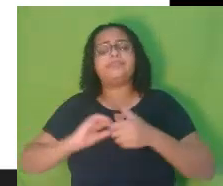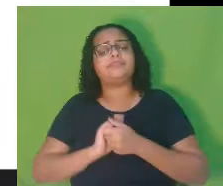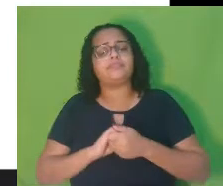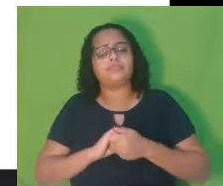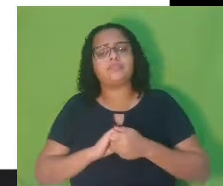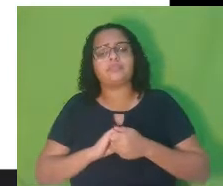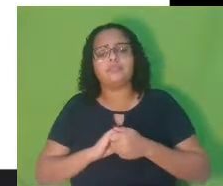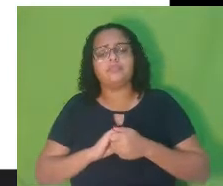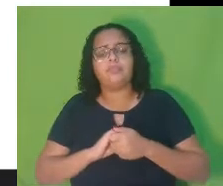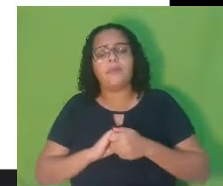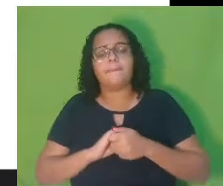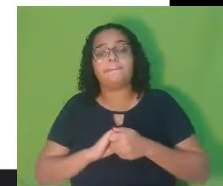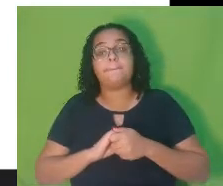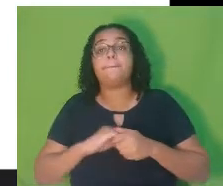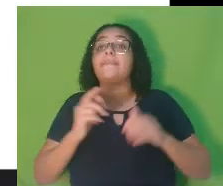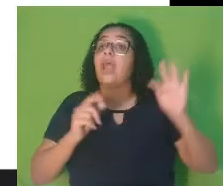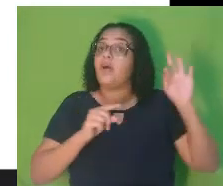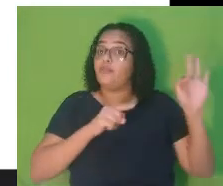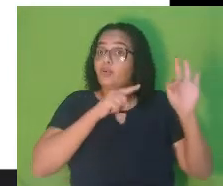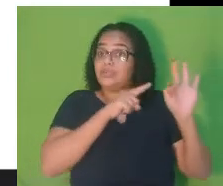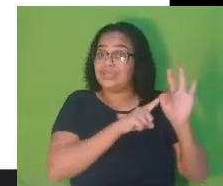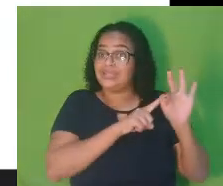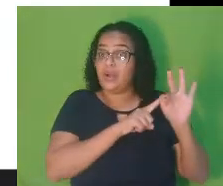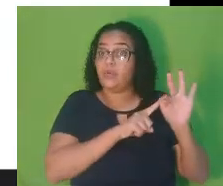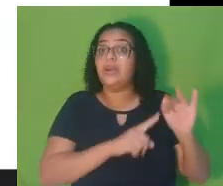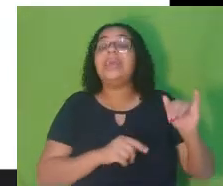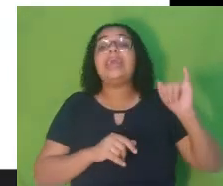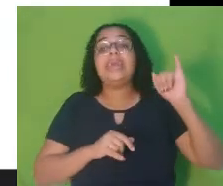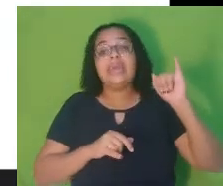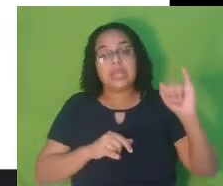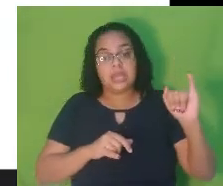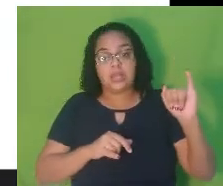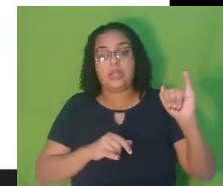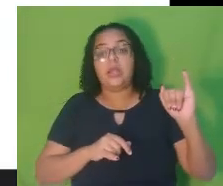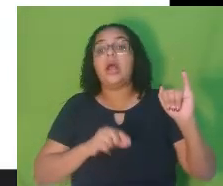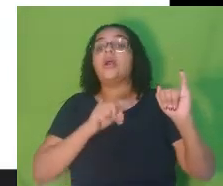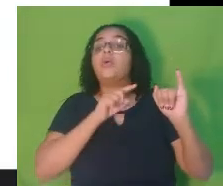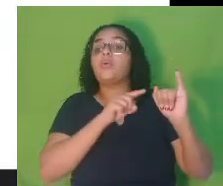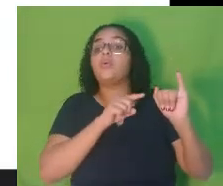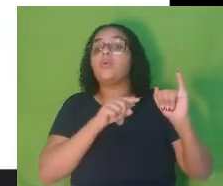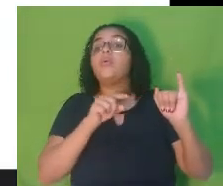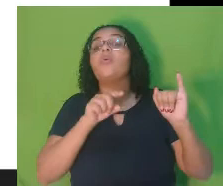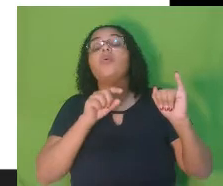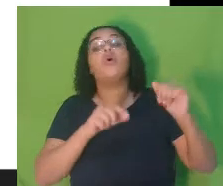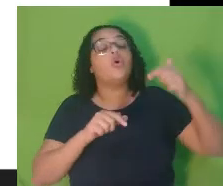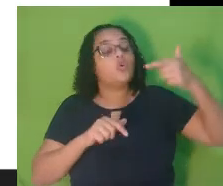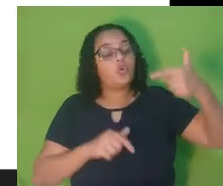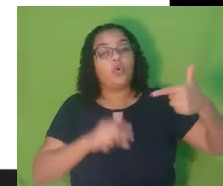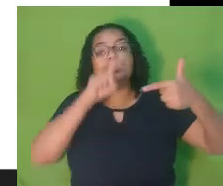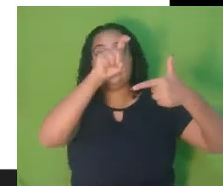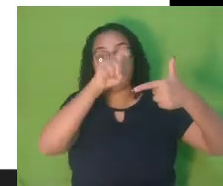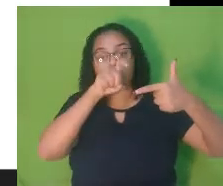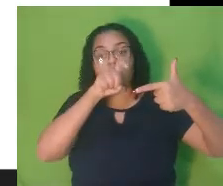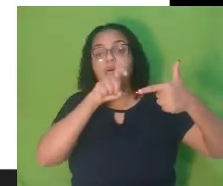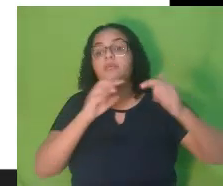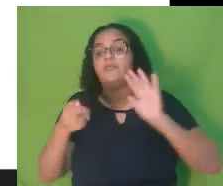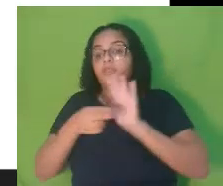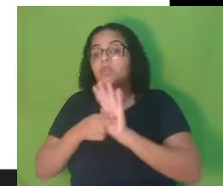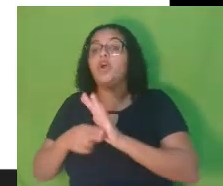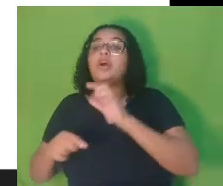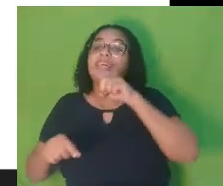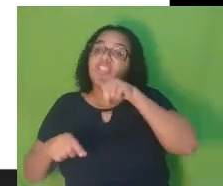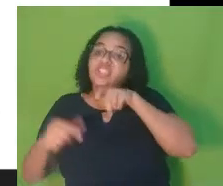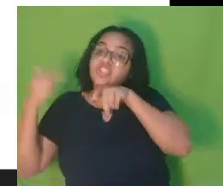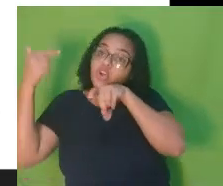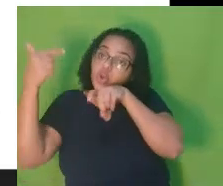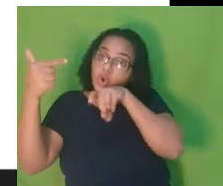vai pegar o gráfico da função y igual a 2 elevado a x e da função y igual